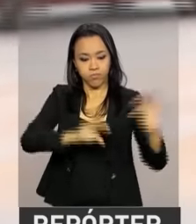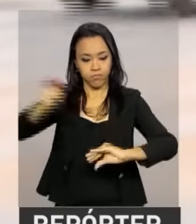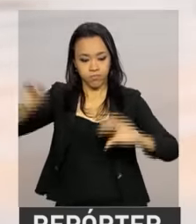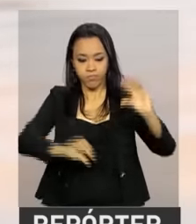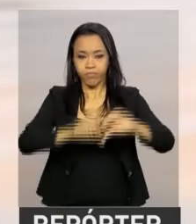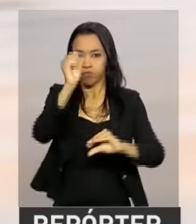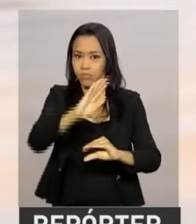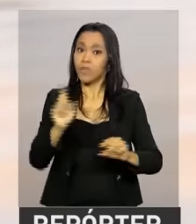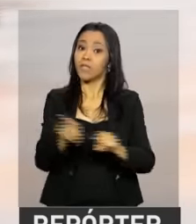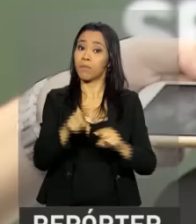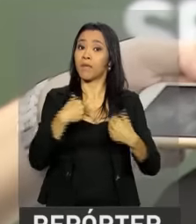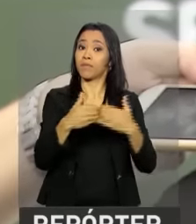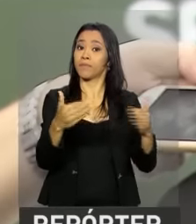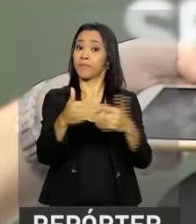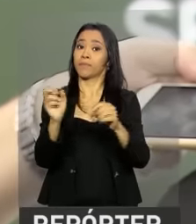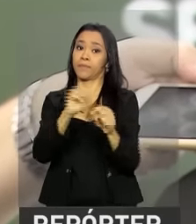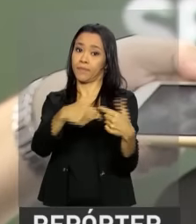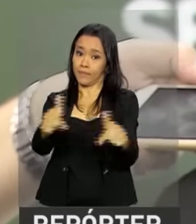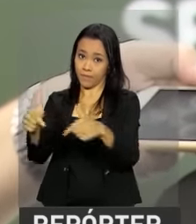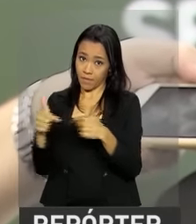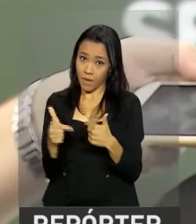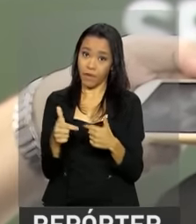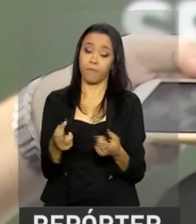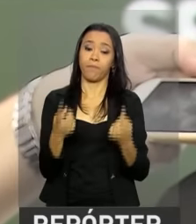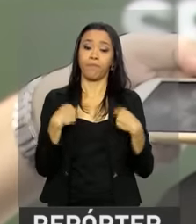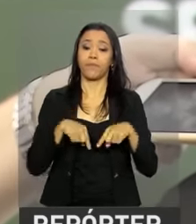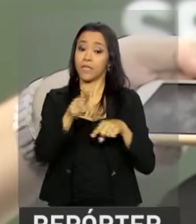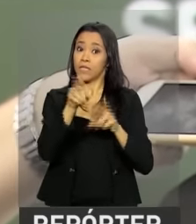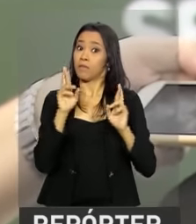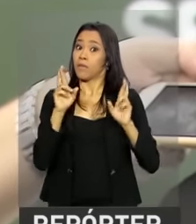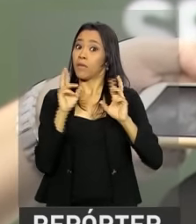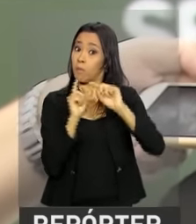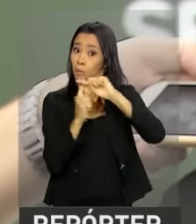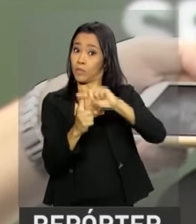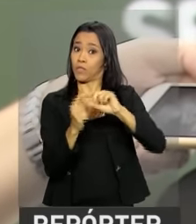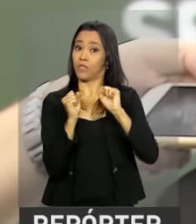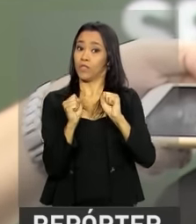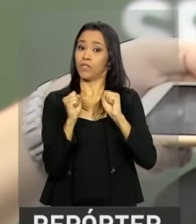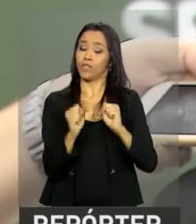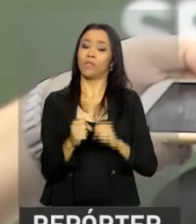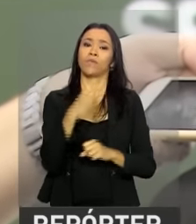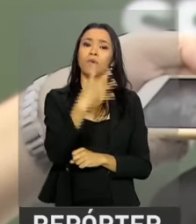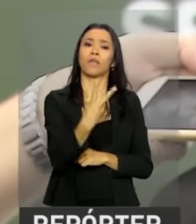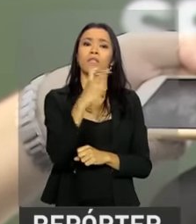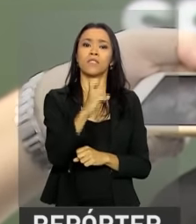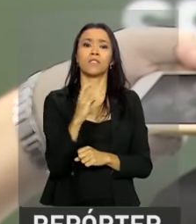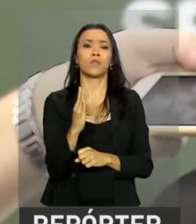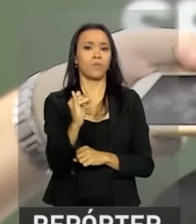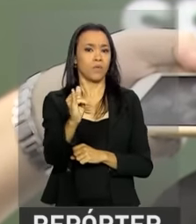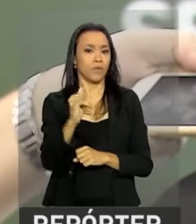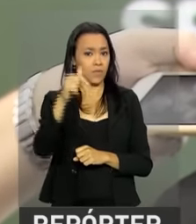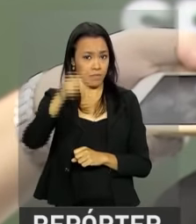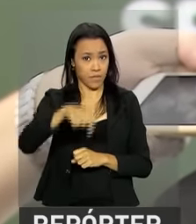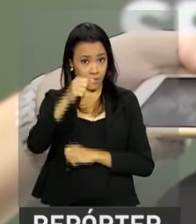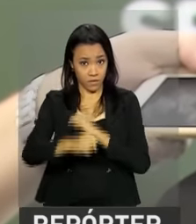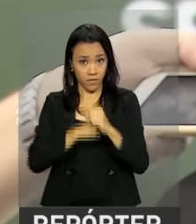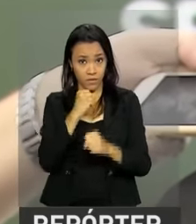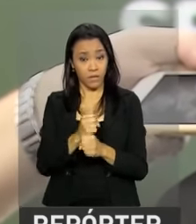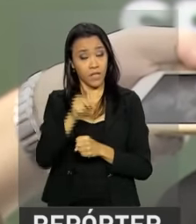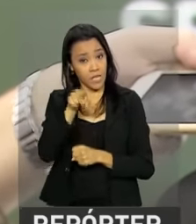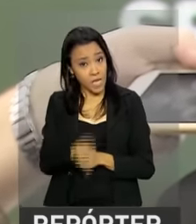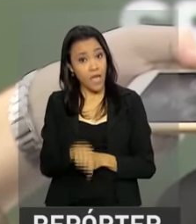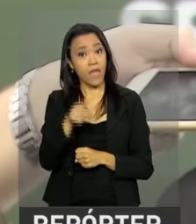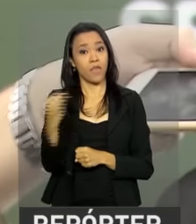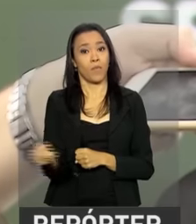também a Gerar empregos Esperamos um saldo positivo entre 45 e 50 bilhões para esse ano isso isso é importante paraas